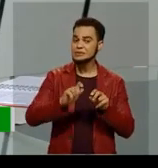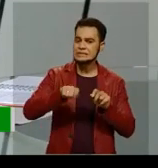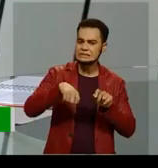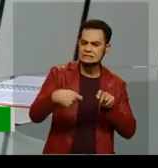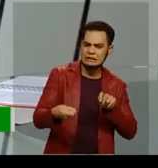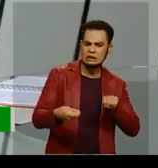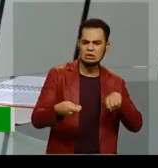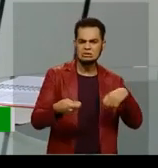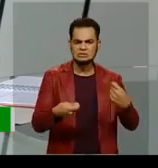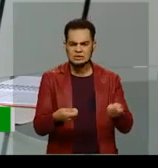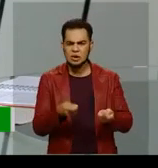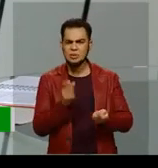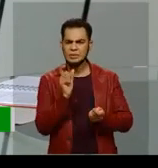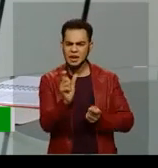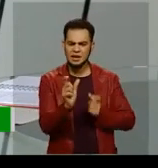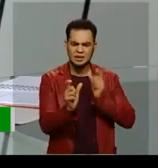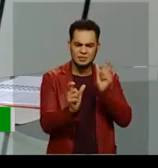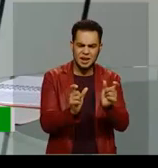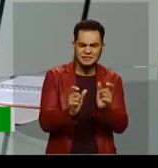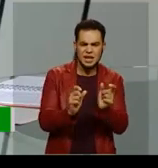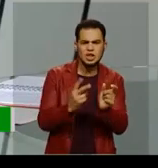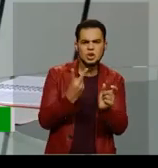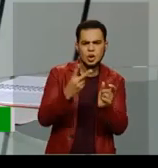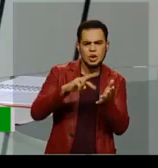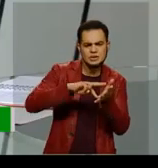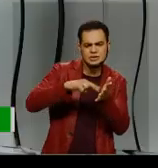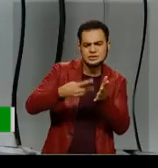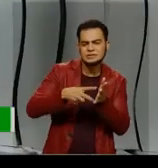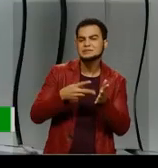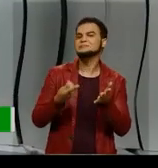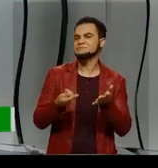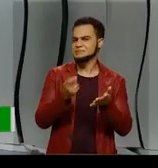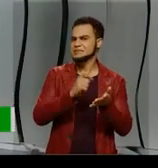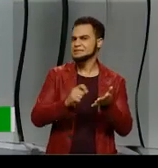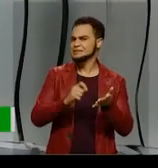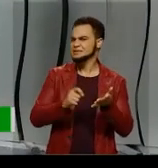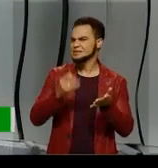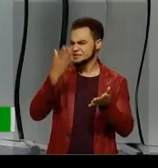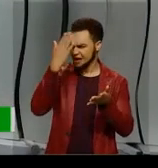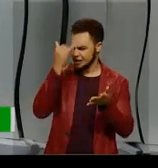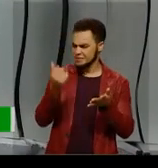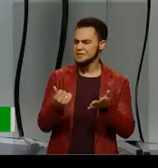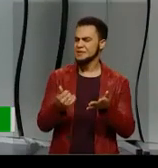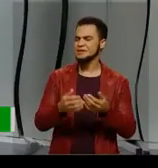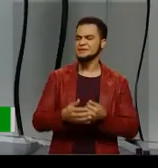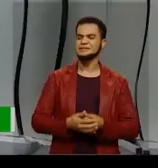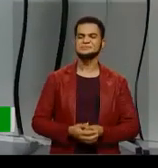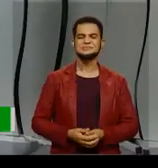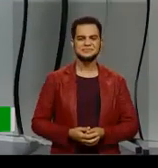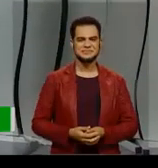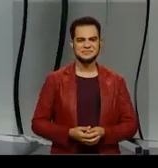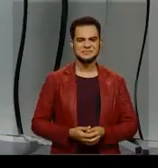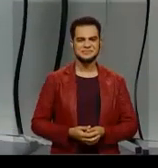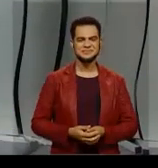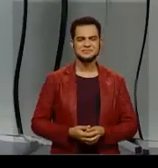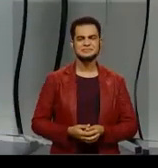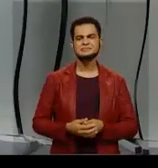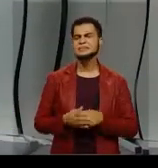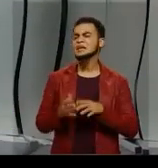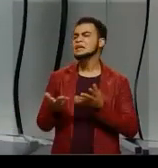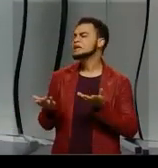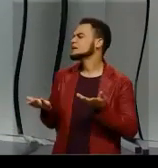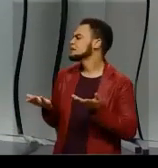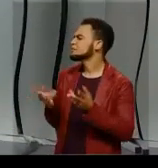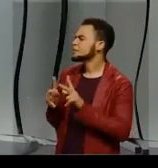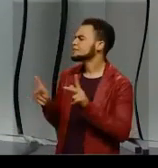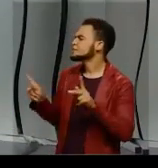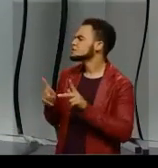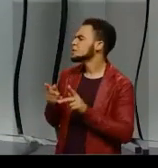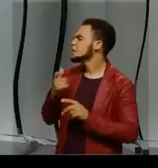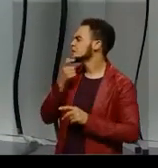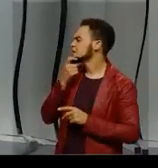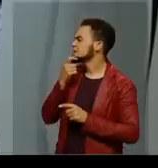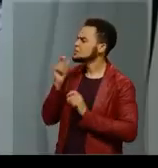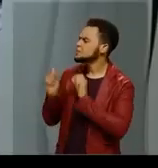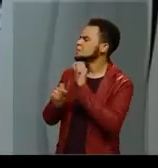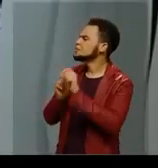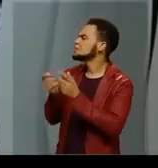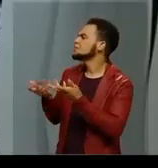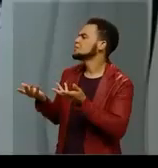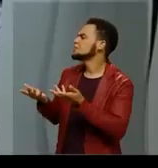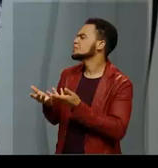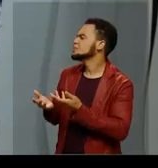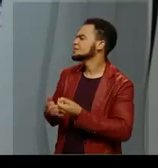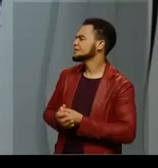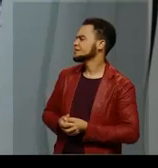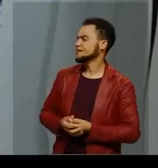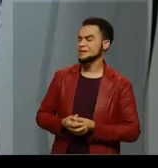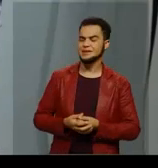hora de escrever. Muito obrigada, professora. E na língua inglesa, professor Fernando, qual foi o tema abordado? Bom dia, Rose. Bom